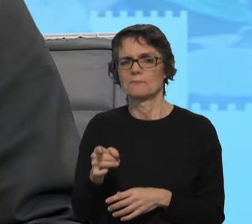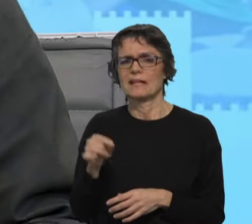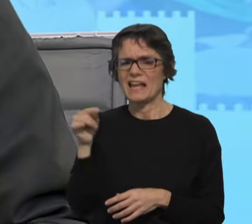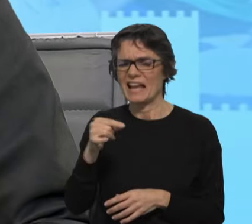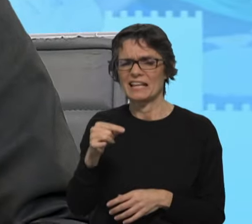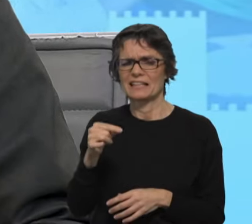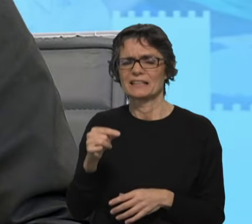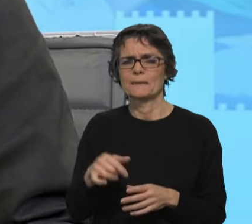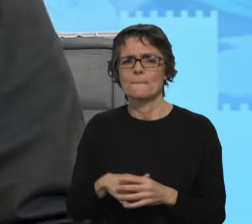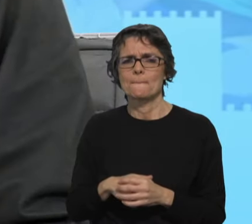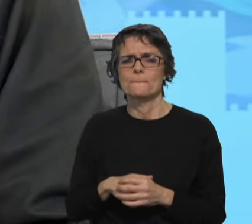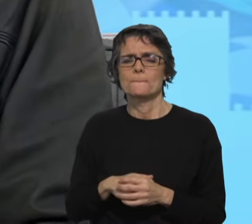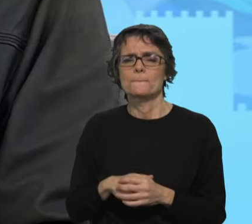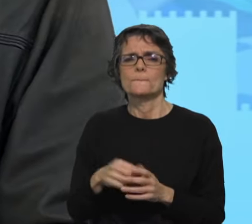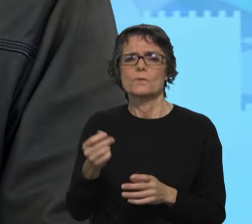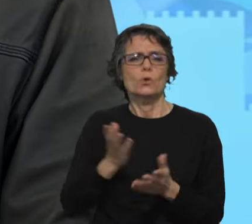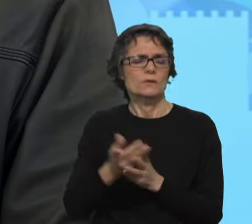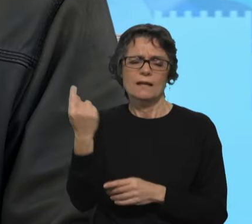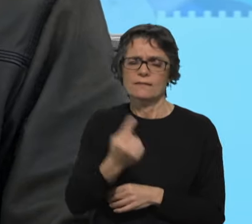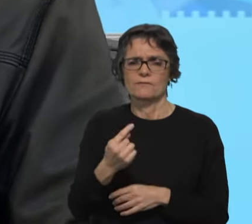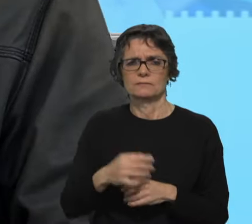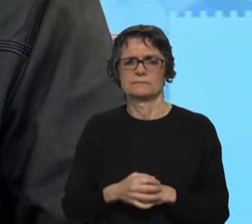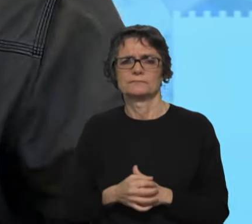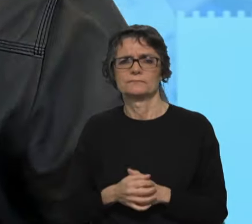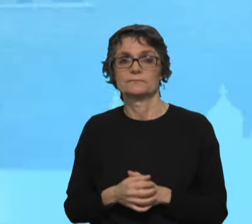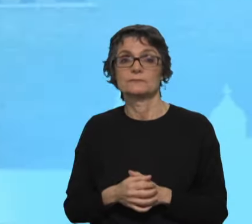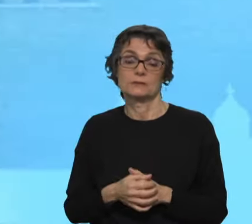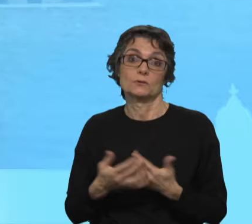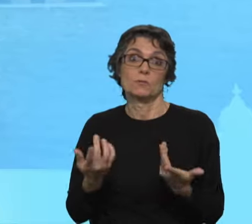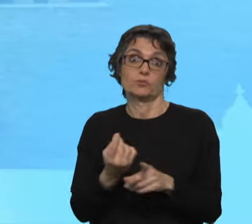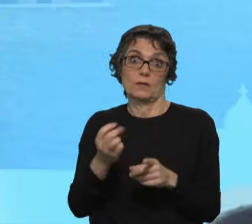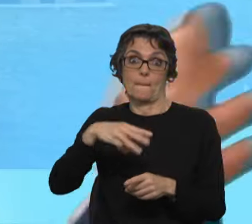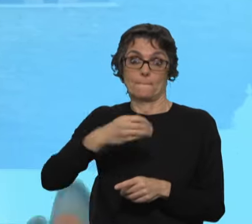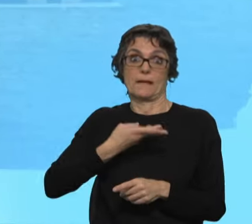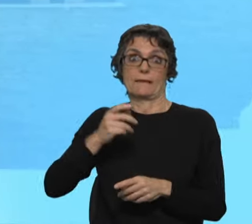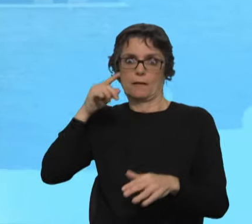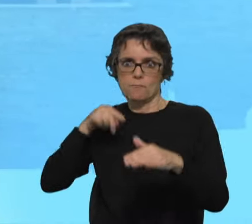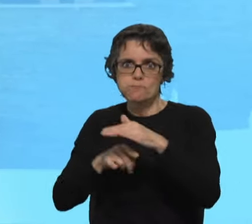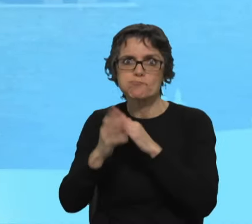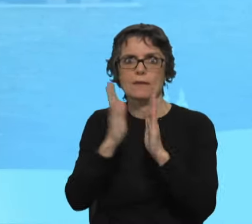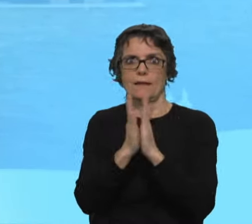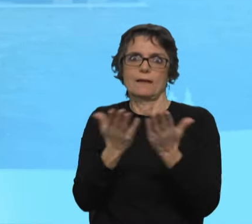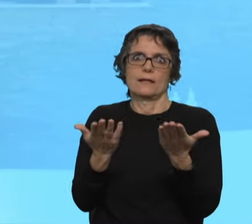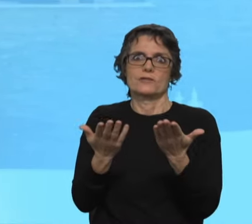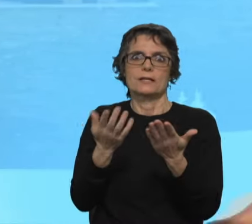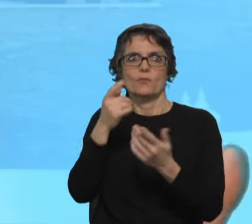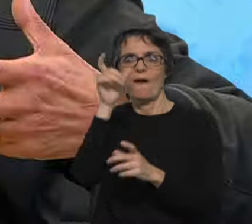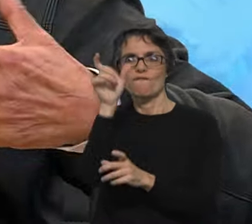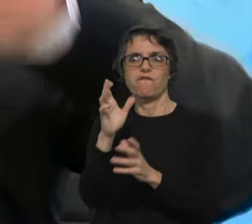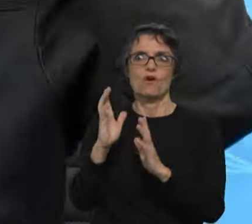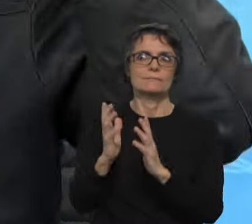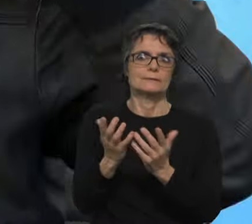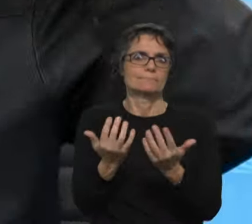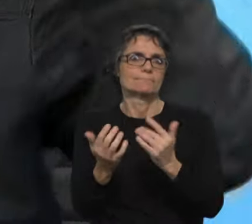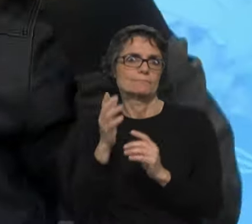rebente isso não pode acabar isto porque Maria Madalena entrava na igreja assim num numa atitude um bocadinho sedutora não é sedutora apce com